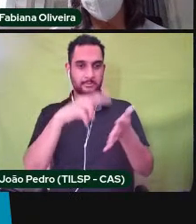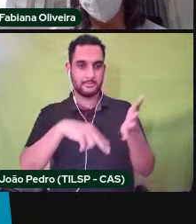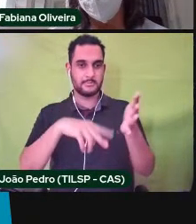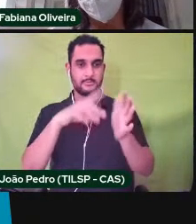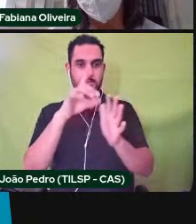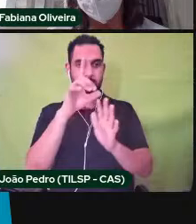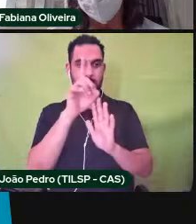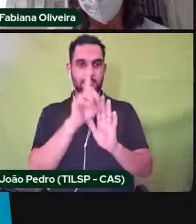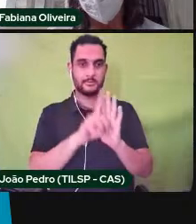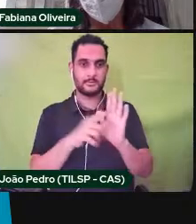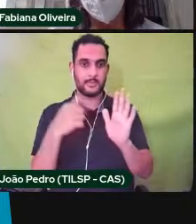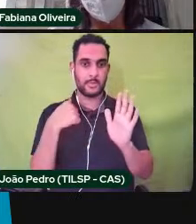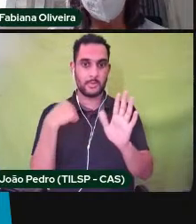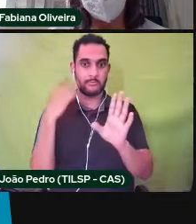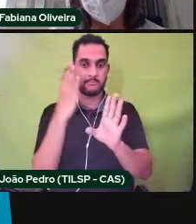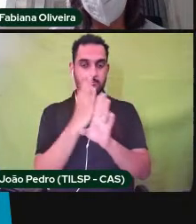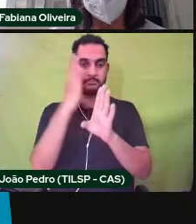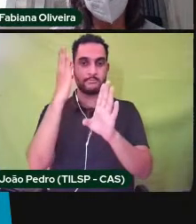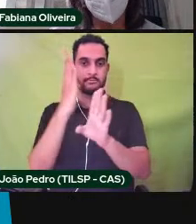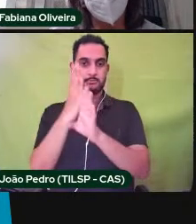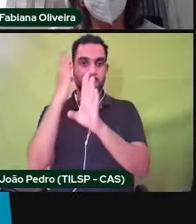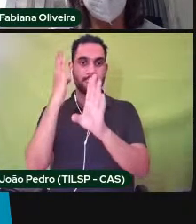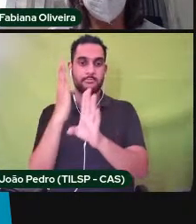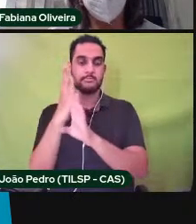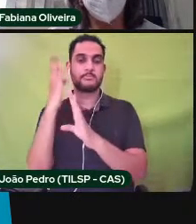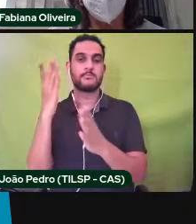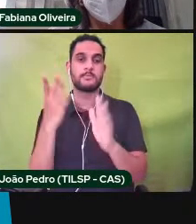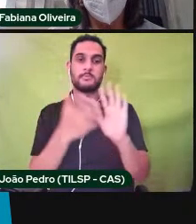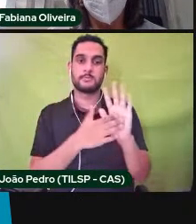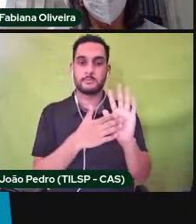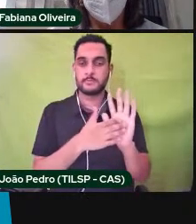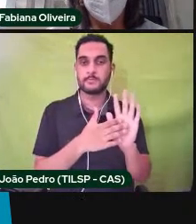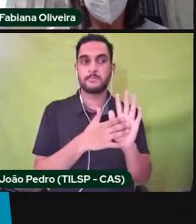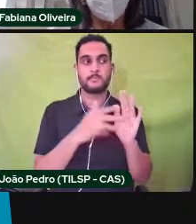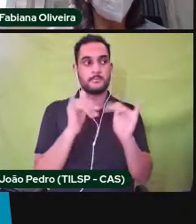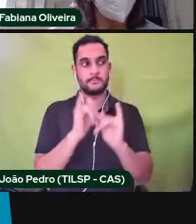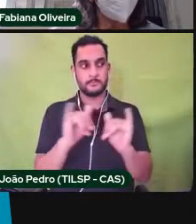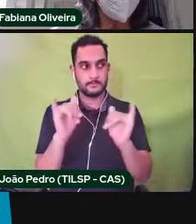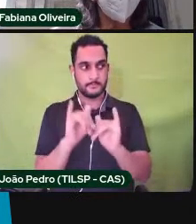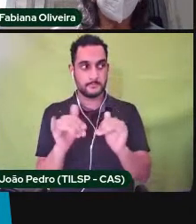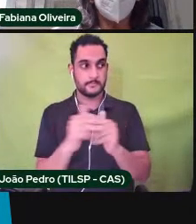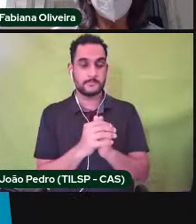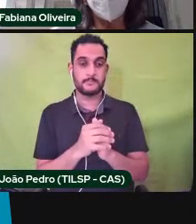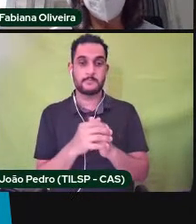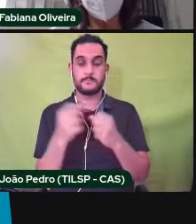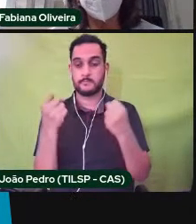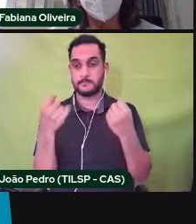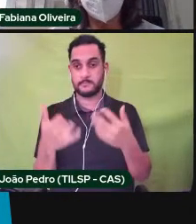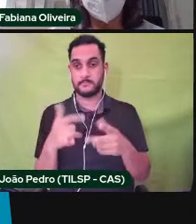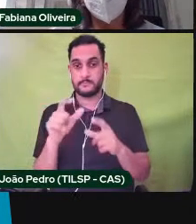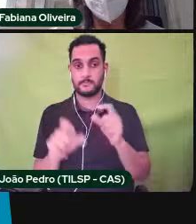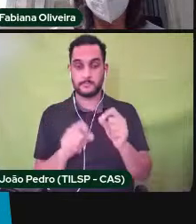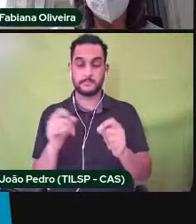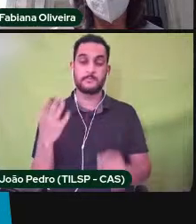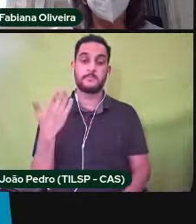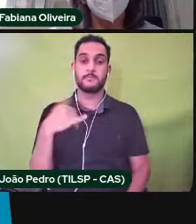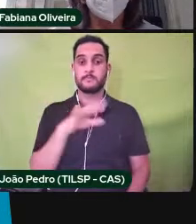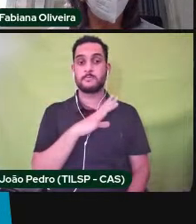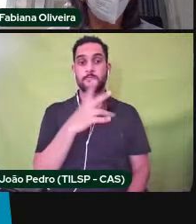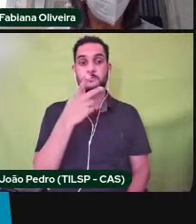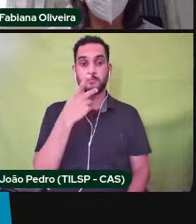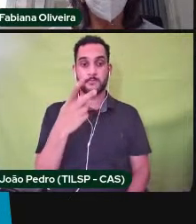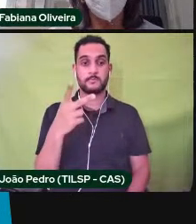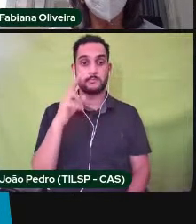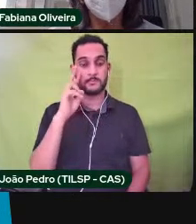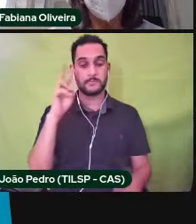leio, eu descubro uma mensagem, uma proposta. Ela diz o seguinte: reafirmamos também que a visão e a